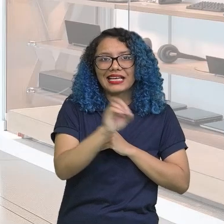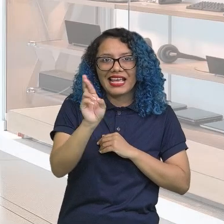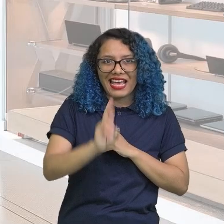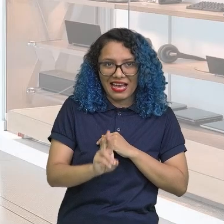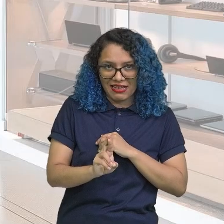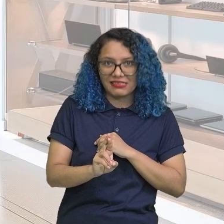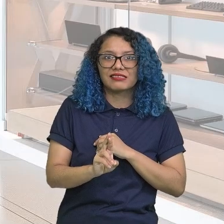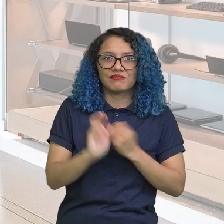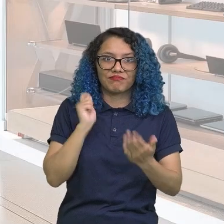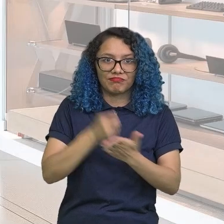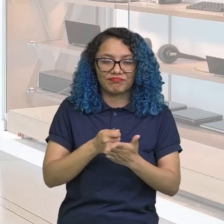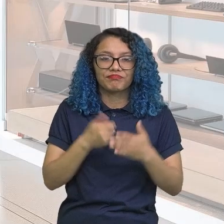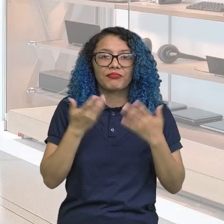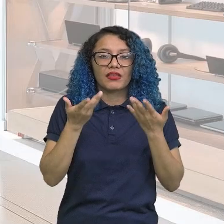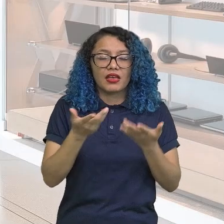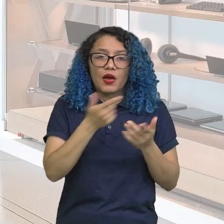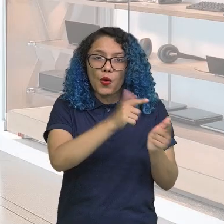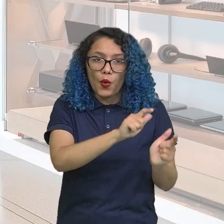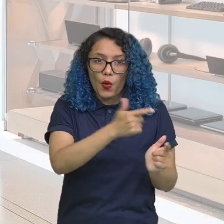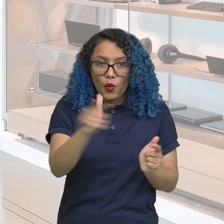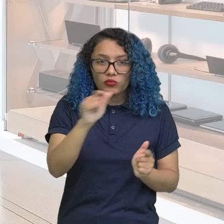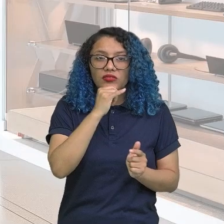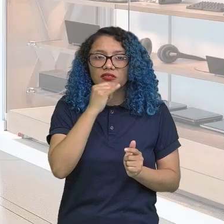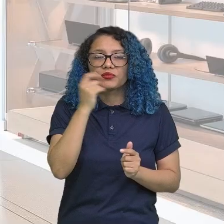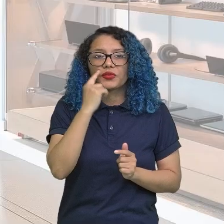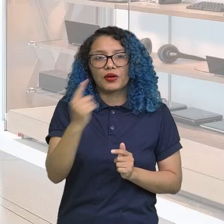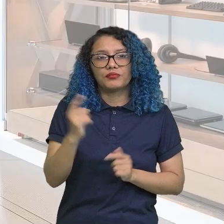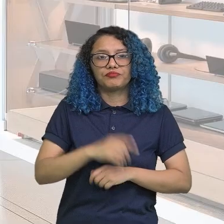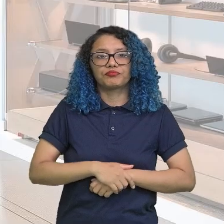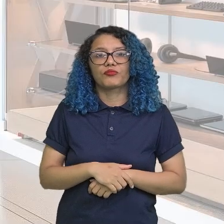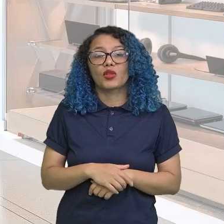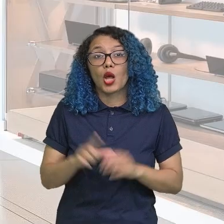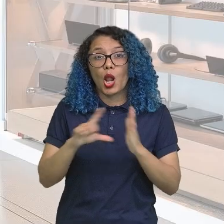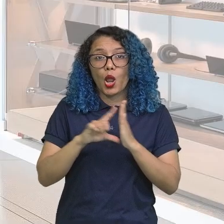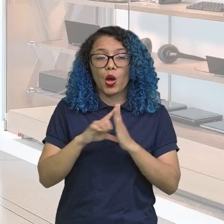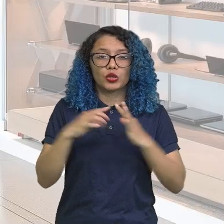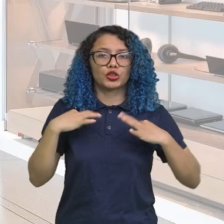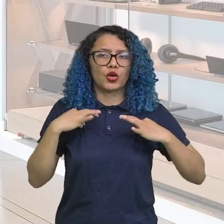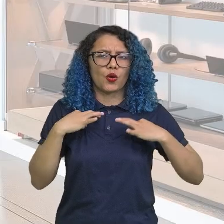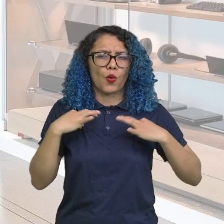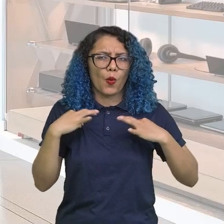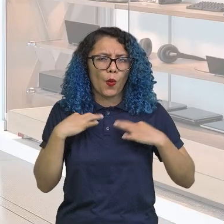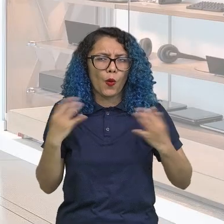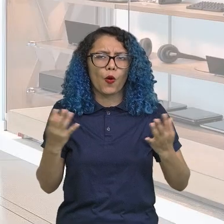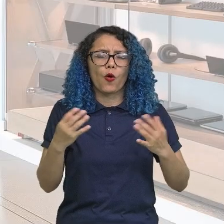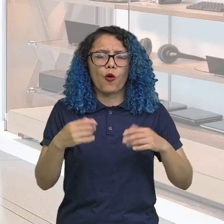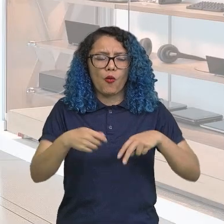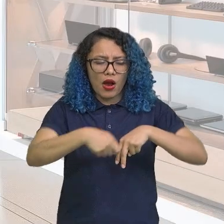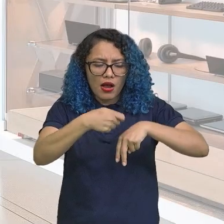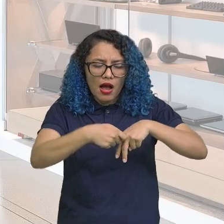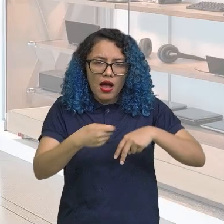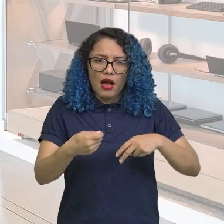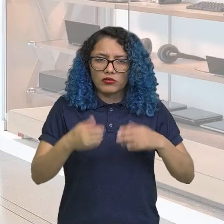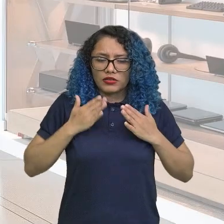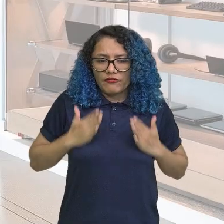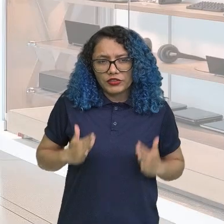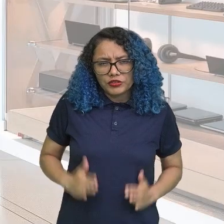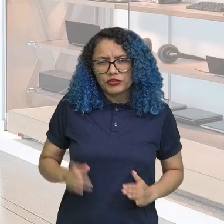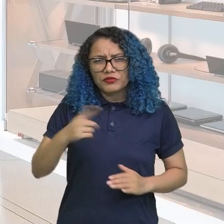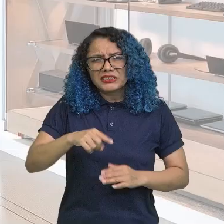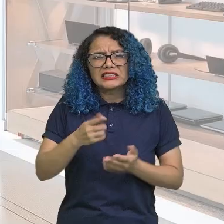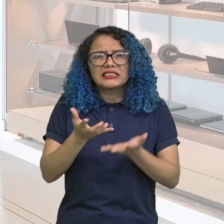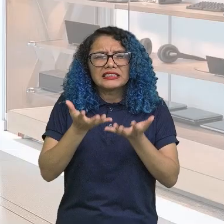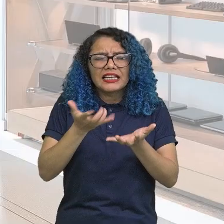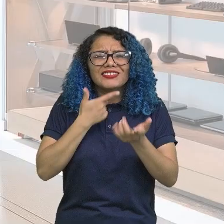aula sobre porcentagem, vem um próximo exemplo. Loja de vestuário, tem aquela blusa, aquela calça, aquele vestido, que você está desejando há